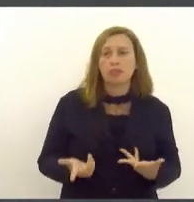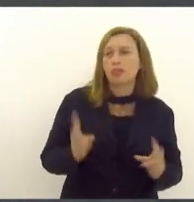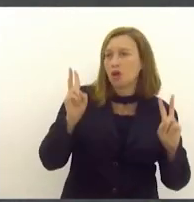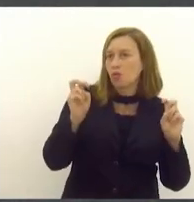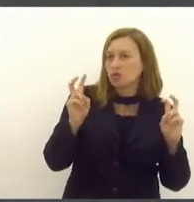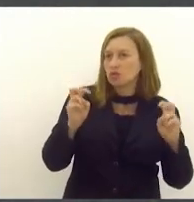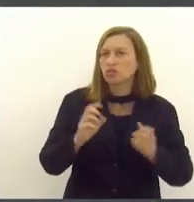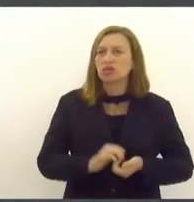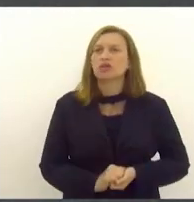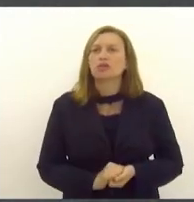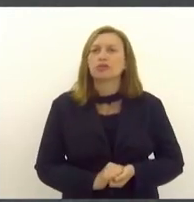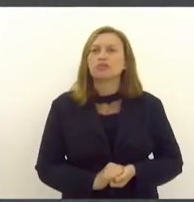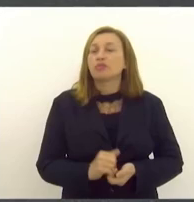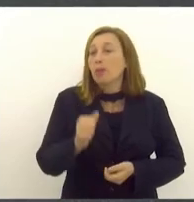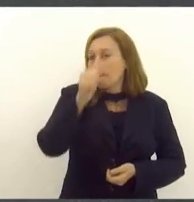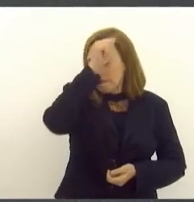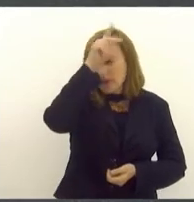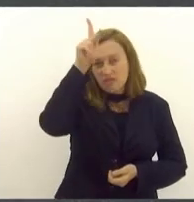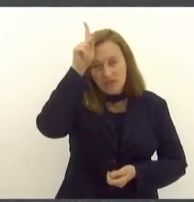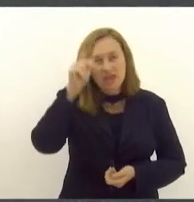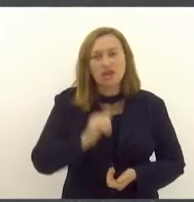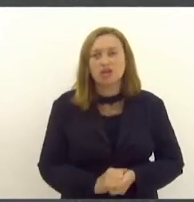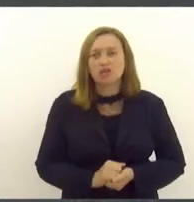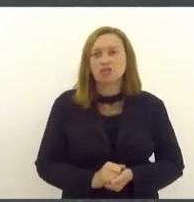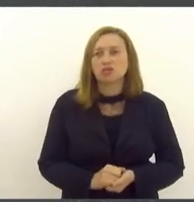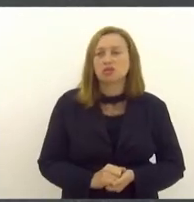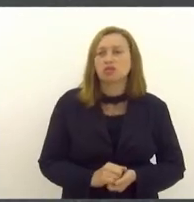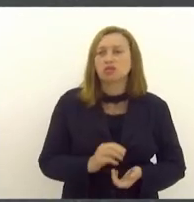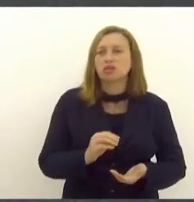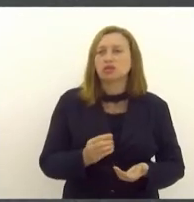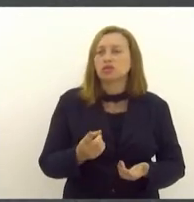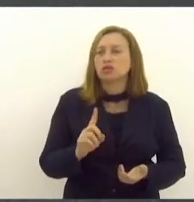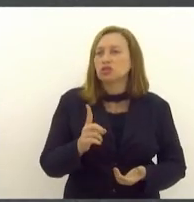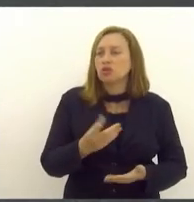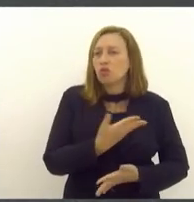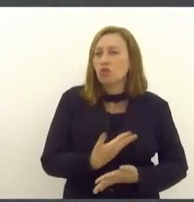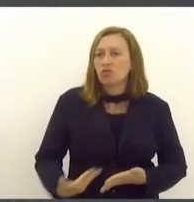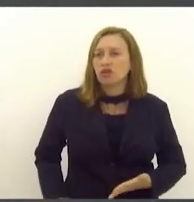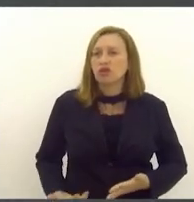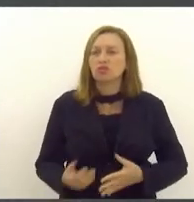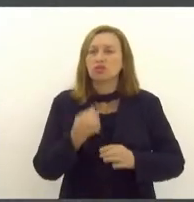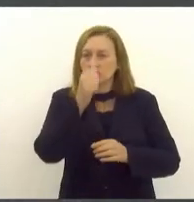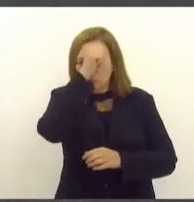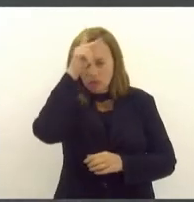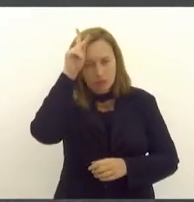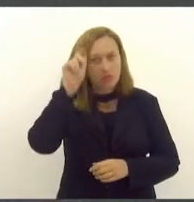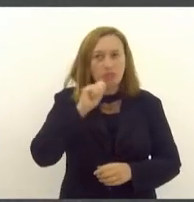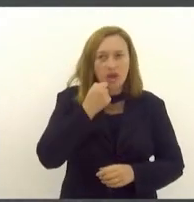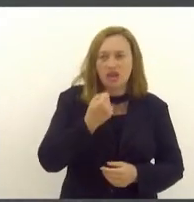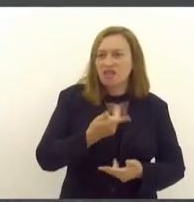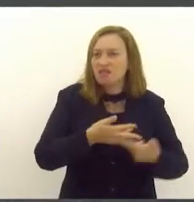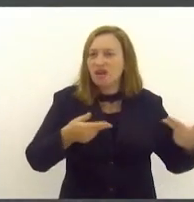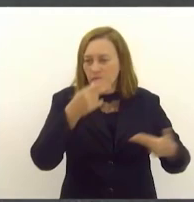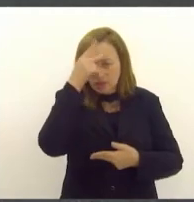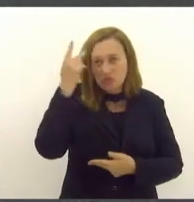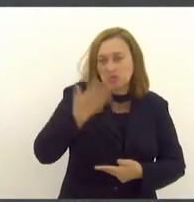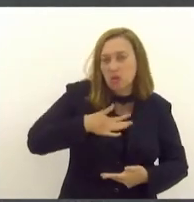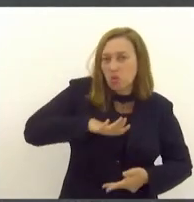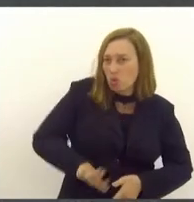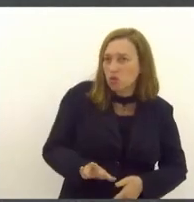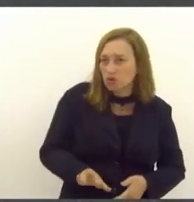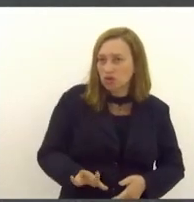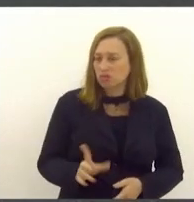do prefeito né do desgoverno do Rio de Janeiro Eduardo Paes e que muita gente não gosta quando a gente fala né